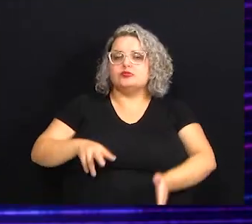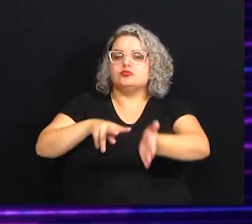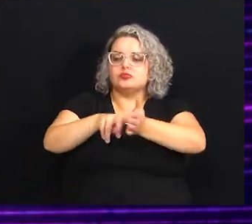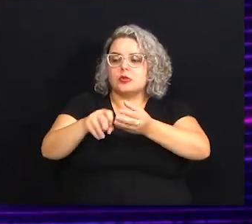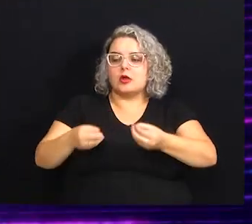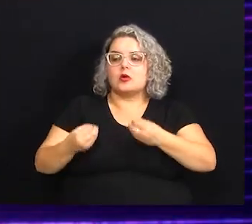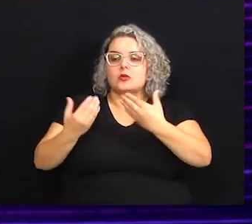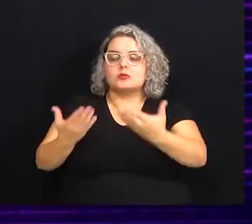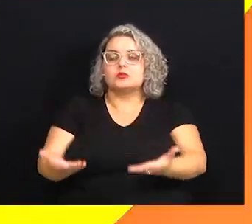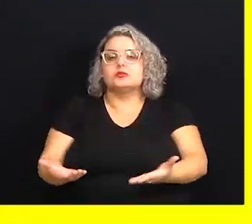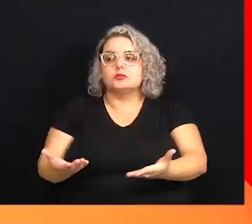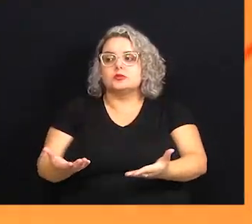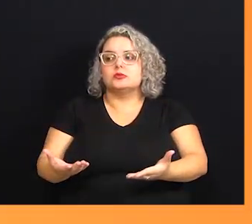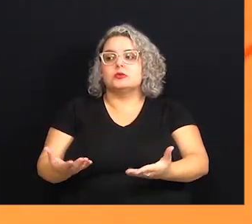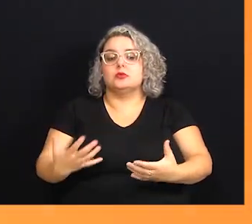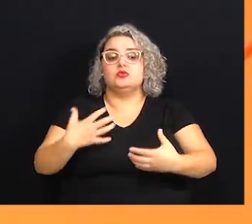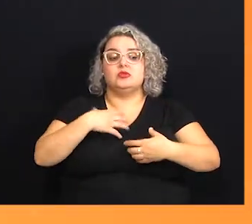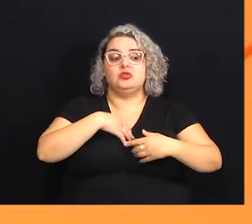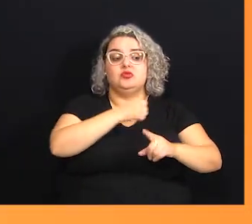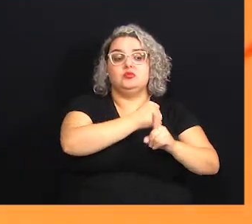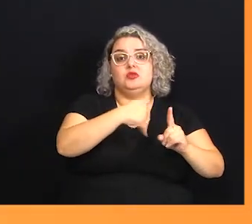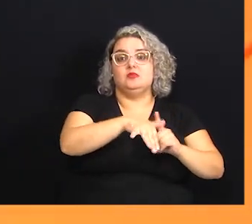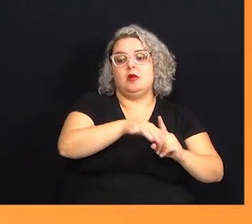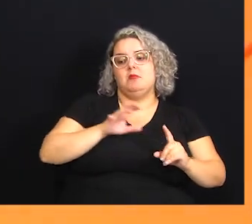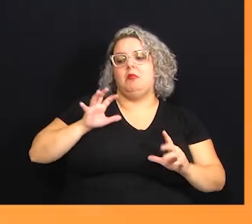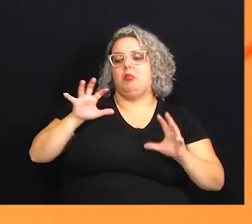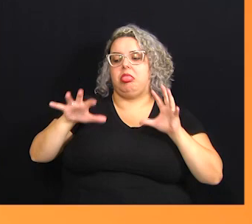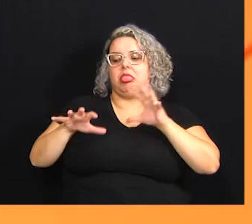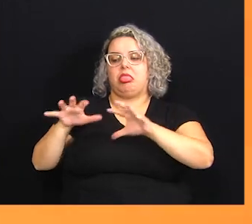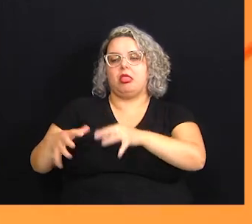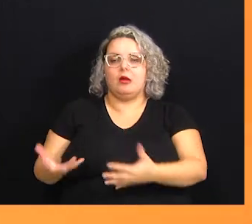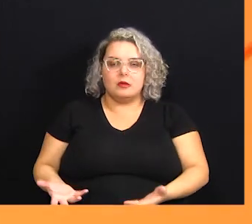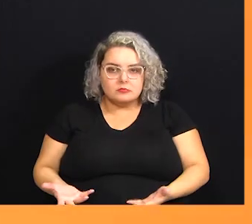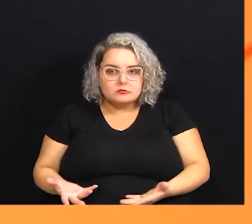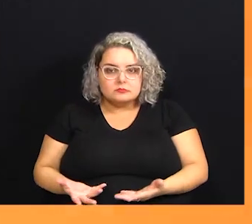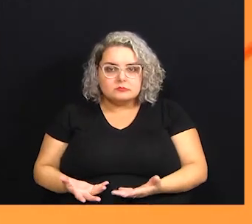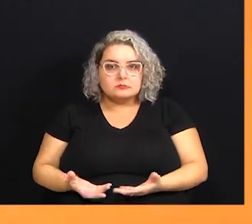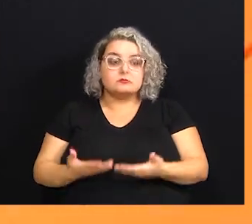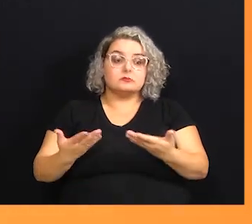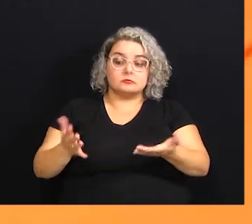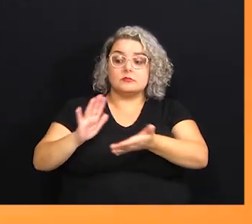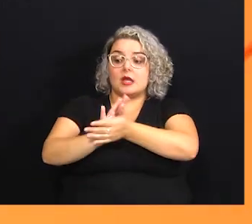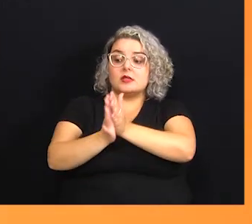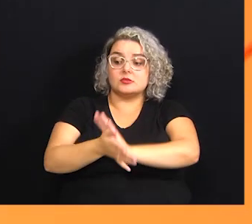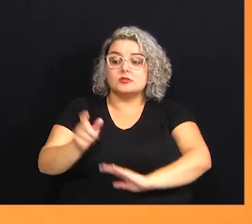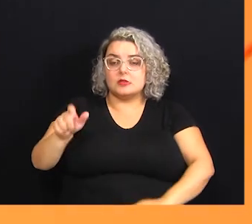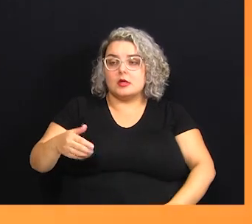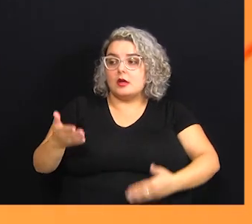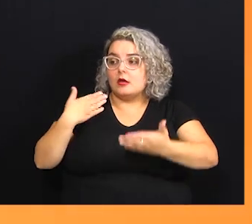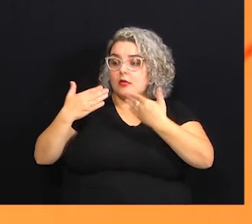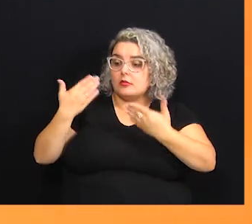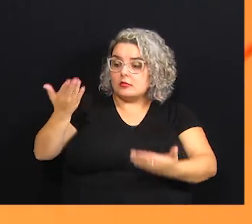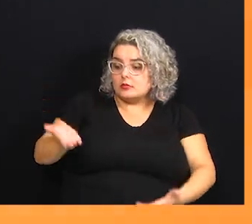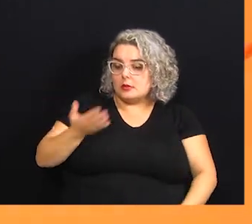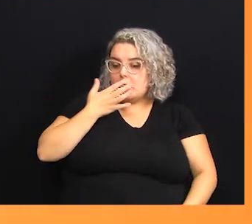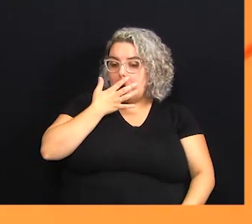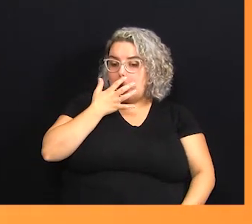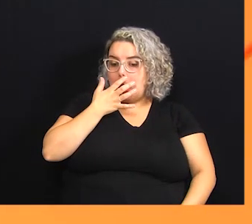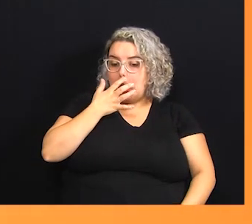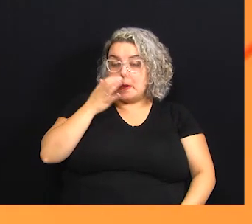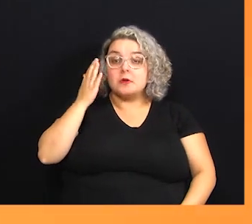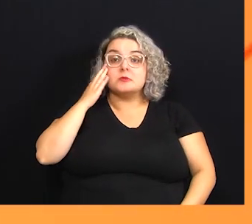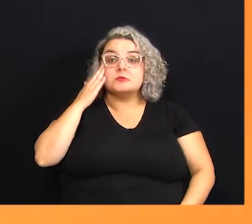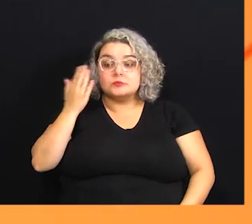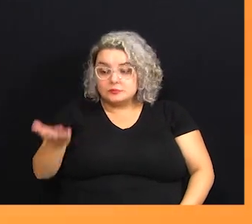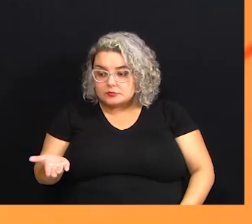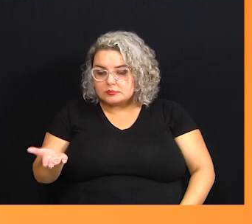um diagnóstico que só tem sentido em sociedade e só ganha estigma em sociedade, você acaba por destruí-la. Eu falo com você e daí fico